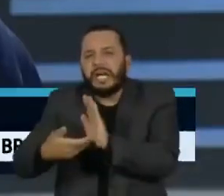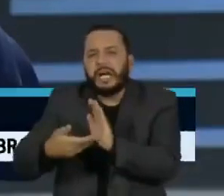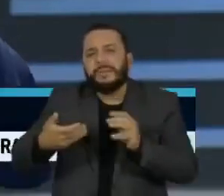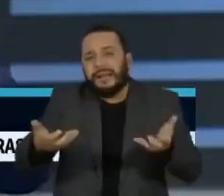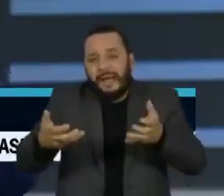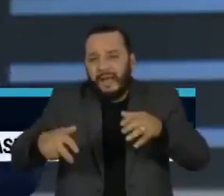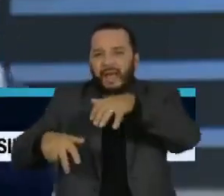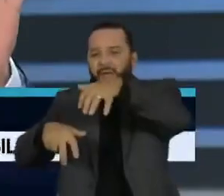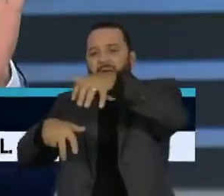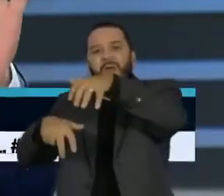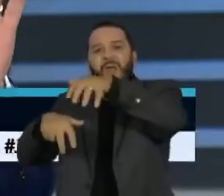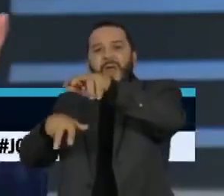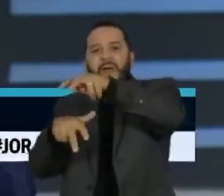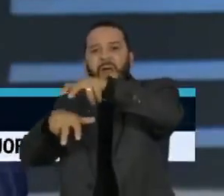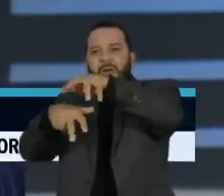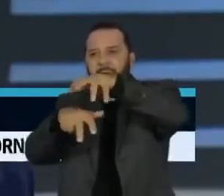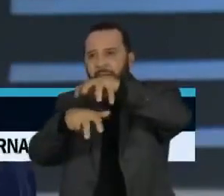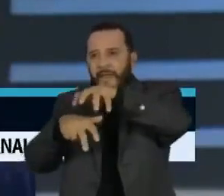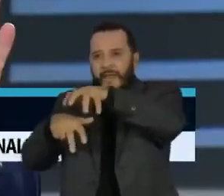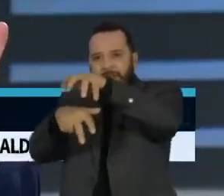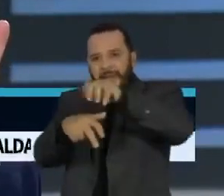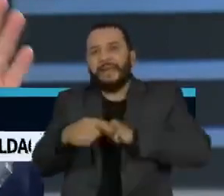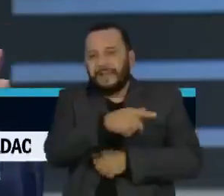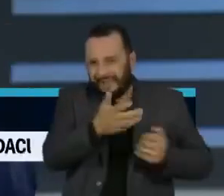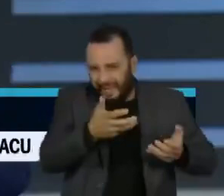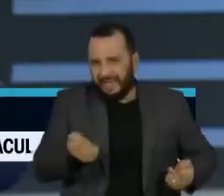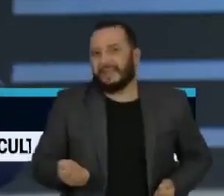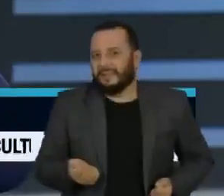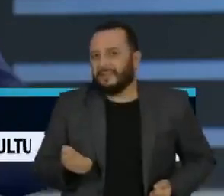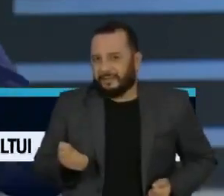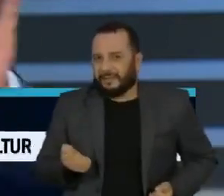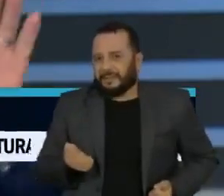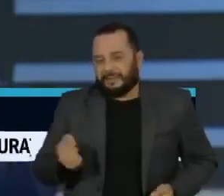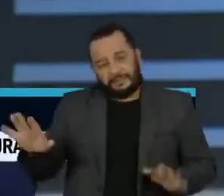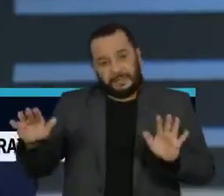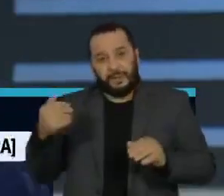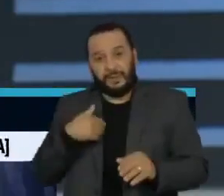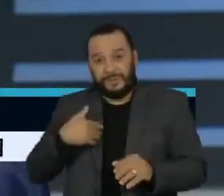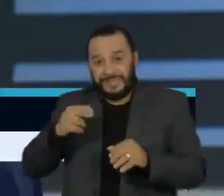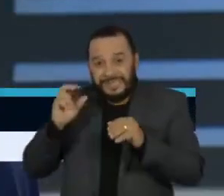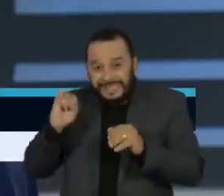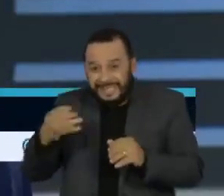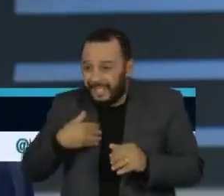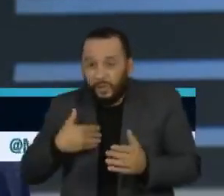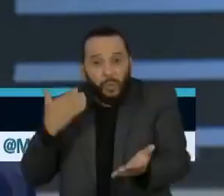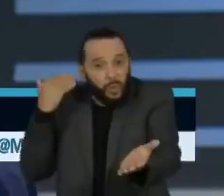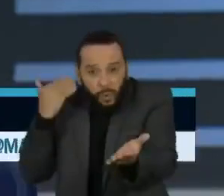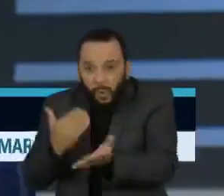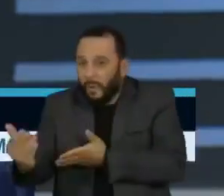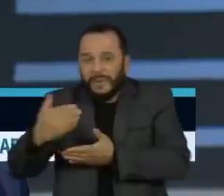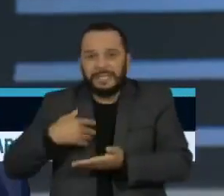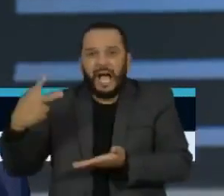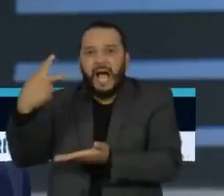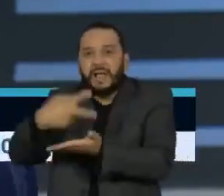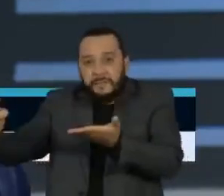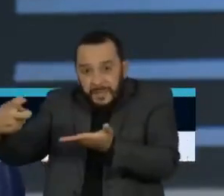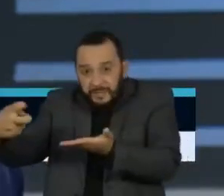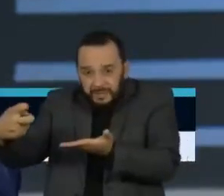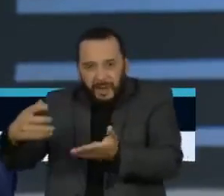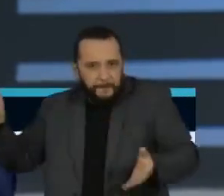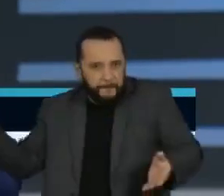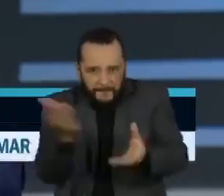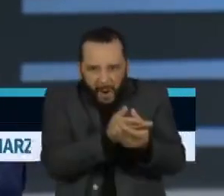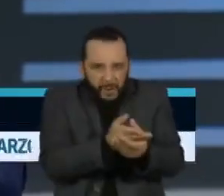de vai é igual quando estoura uma barragem de uma represa é uma inundação acabou esse O governo acaba pelos